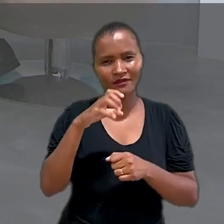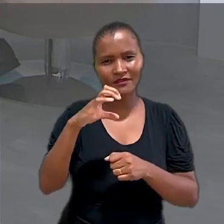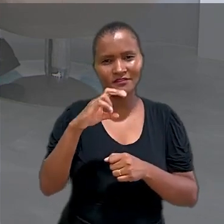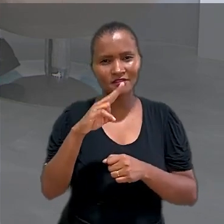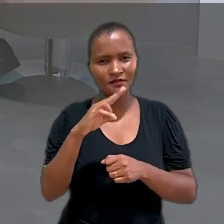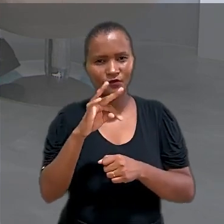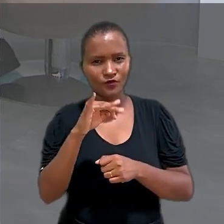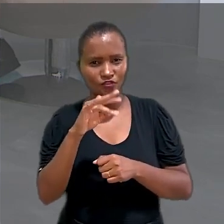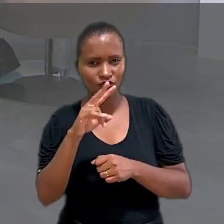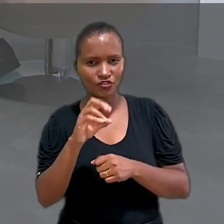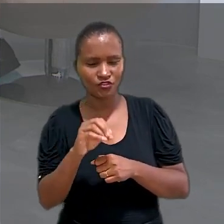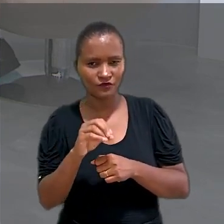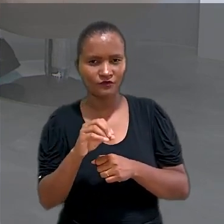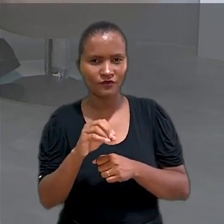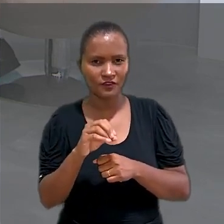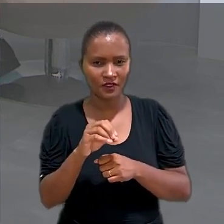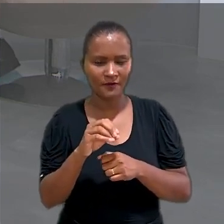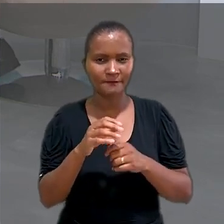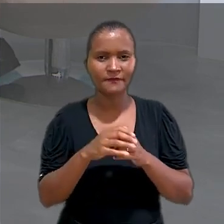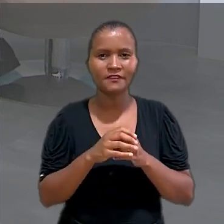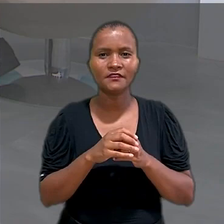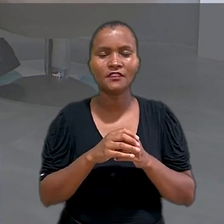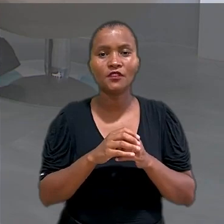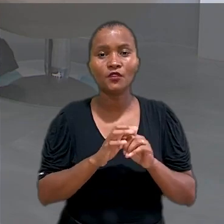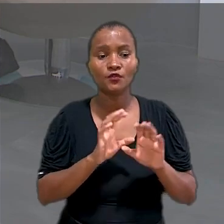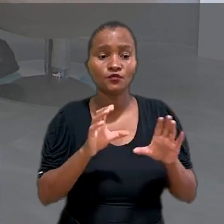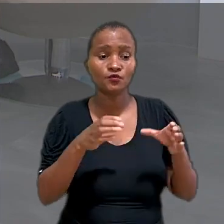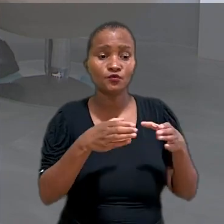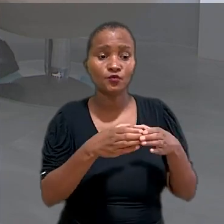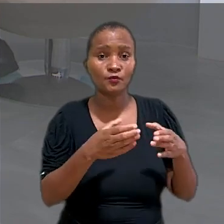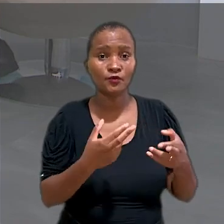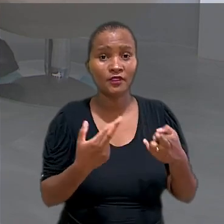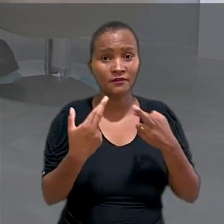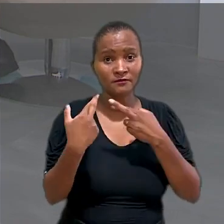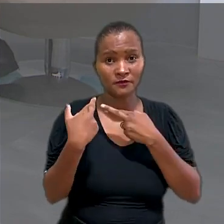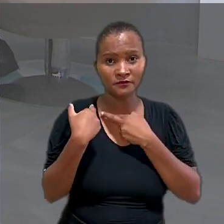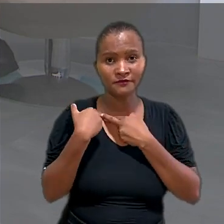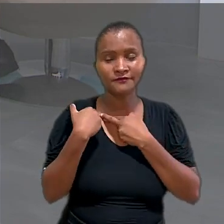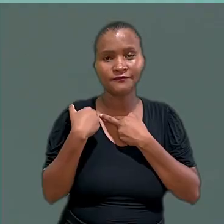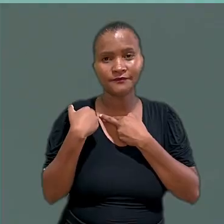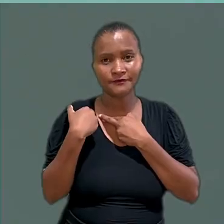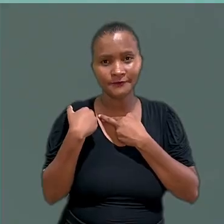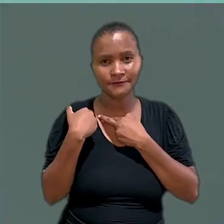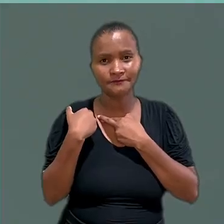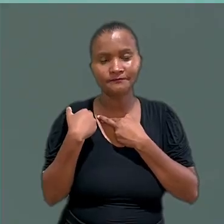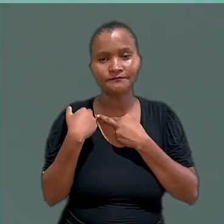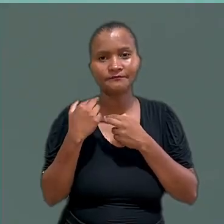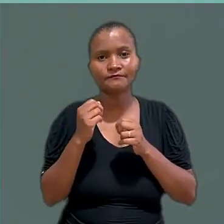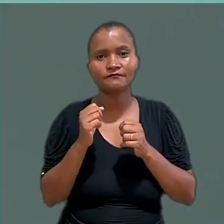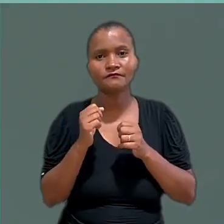Executivo, o CONATRAIO, né, que é, na verdade, uma comissão, né, nacional de